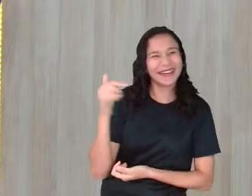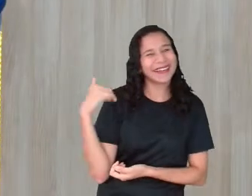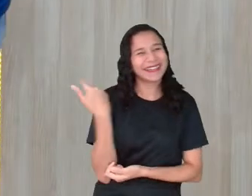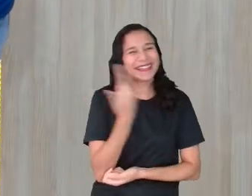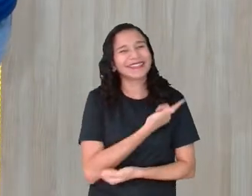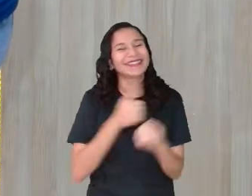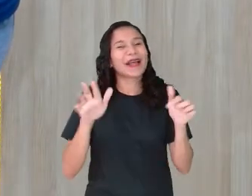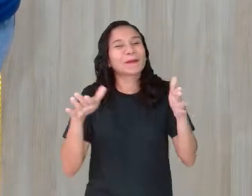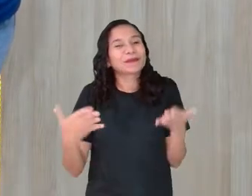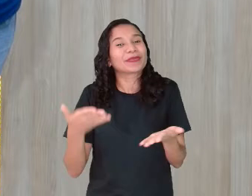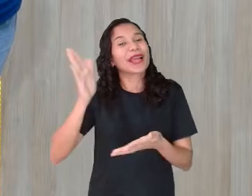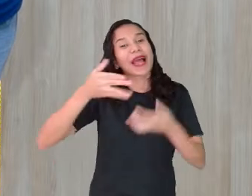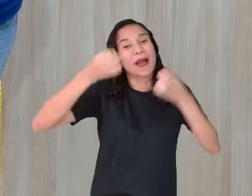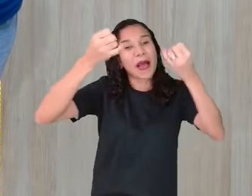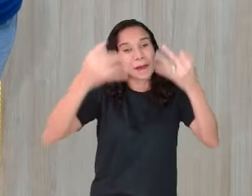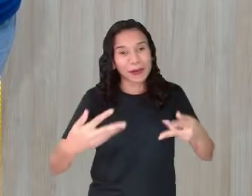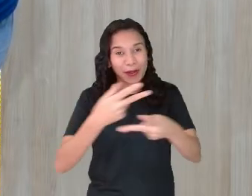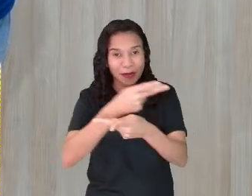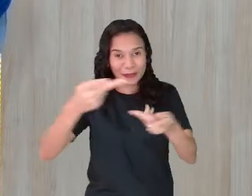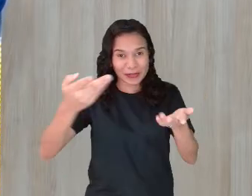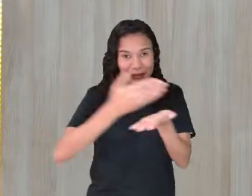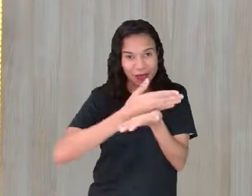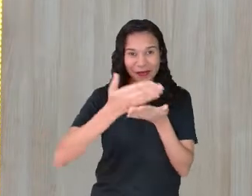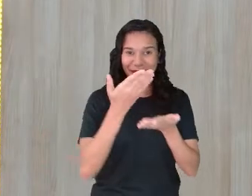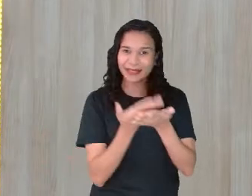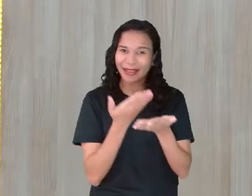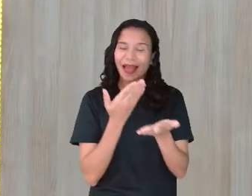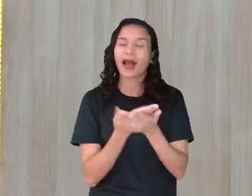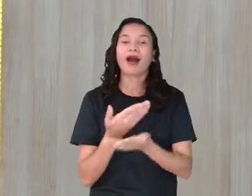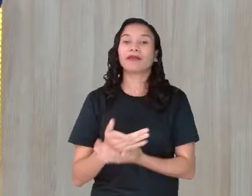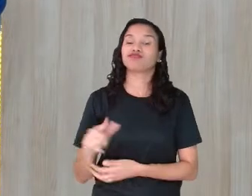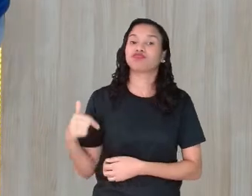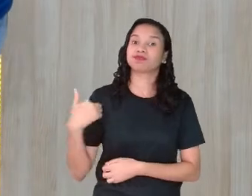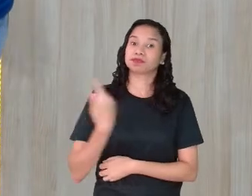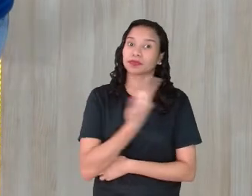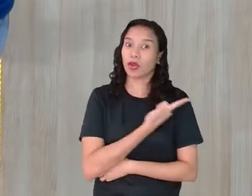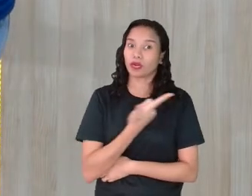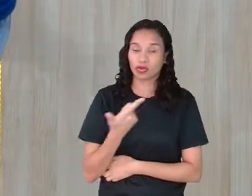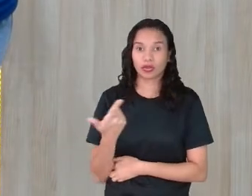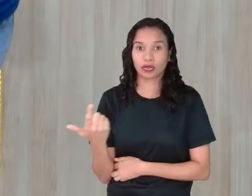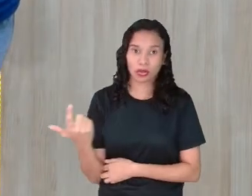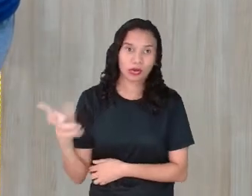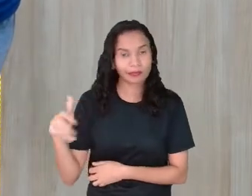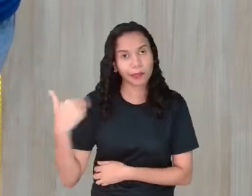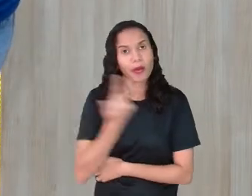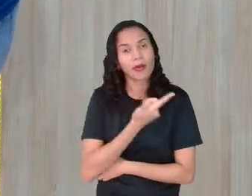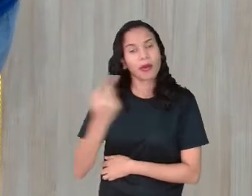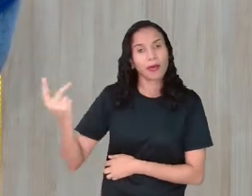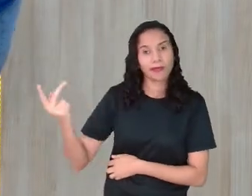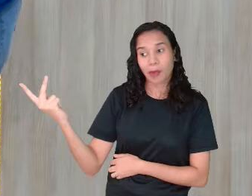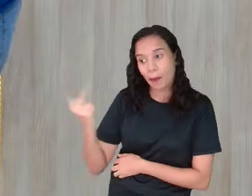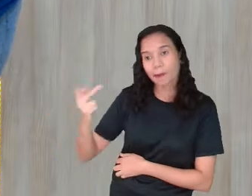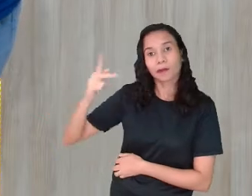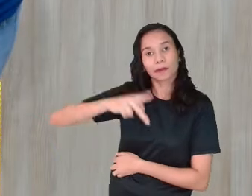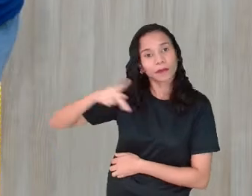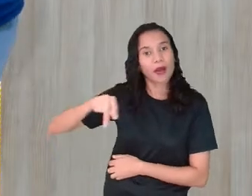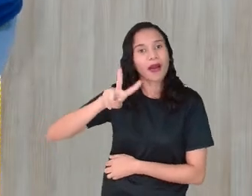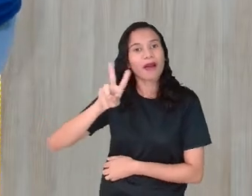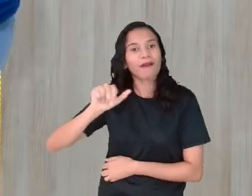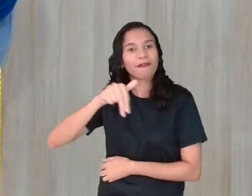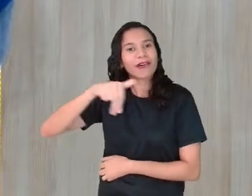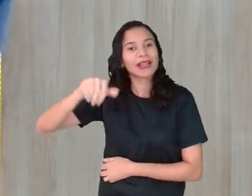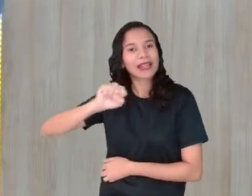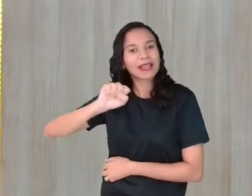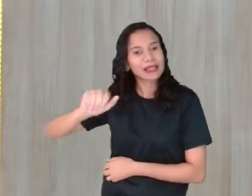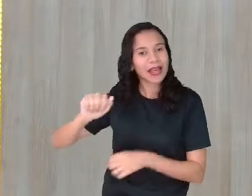Então, como eu disse a vocês no iniciozinho, né? A gente não, né? A professora Vanessa e o professor Armando já tinham começado a falar com vocês,